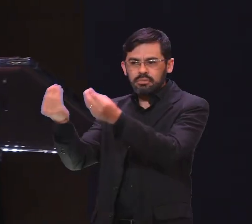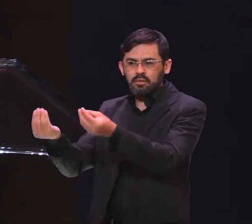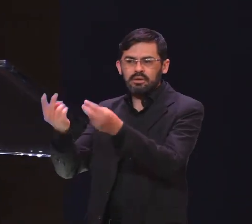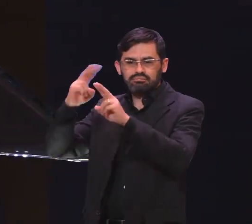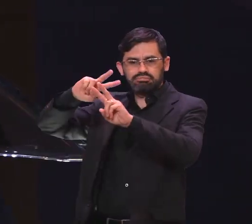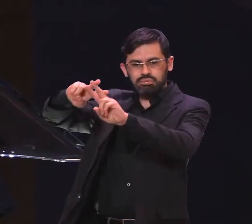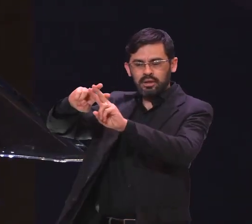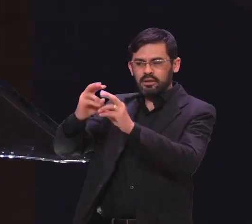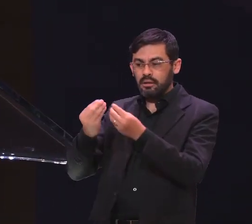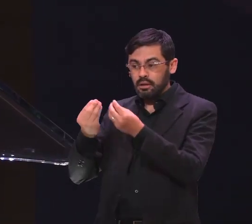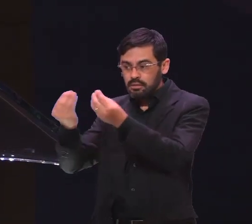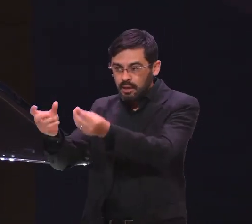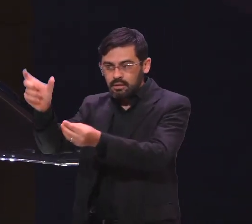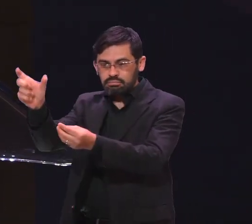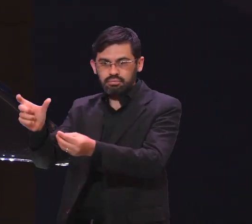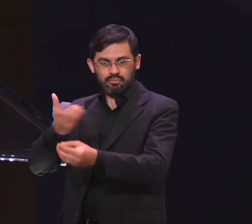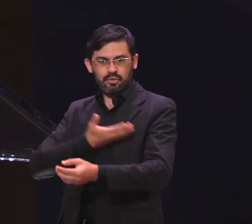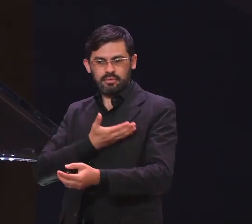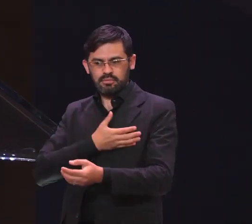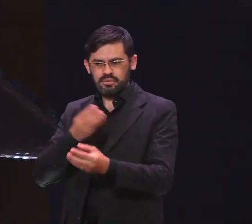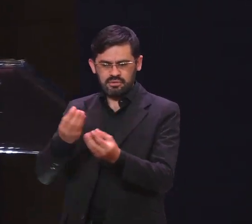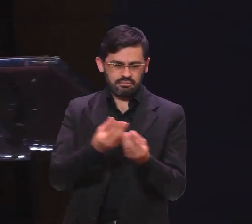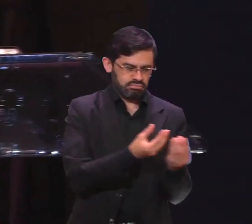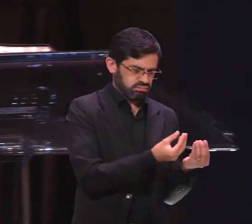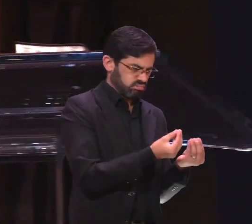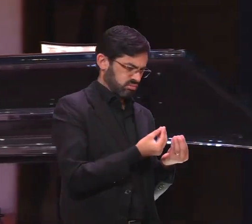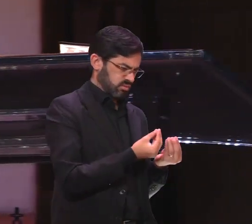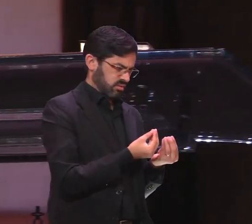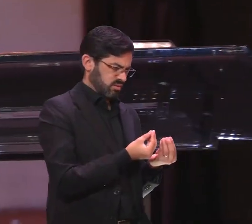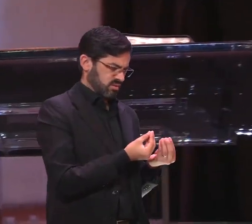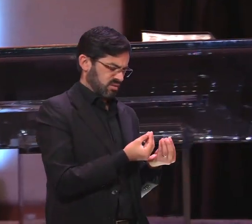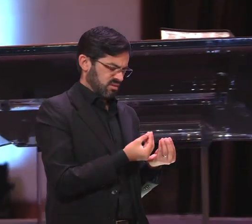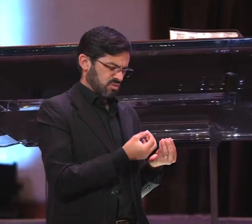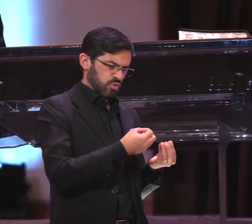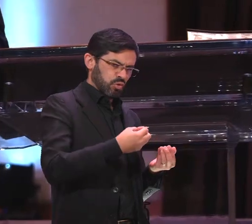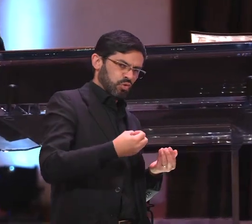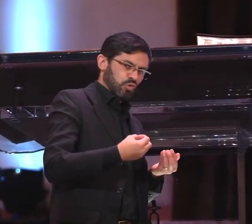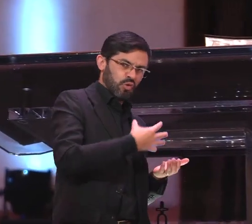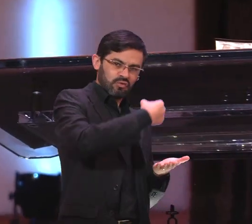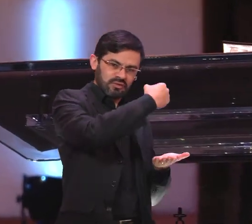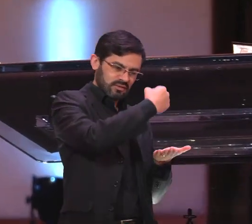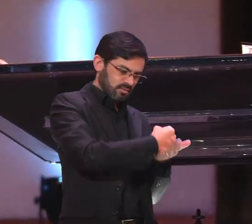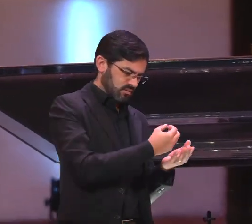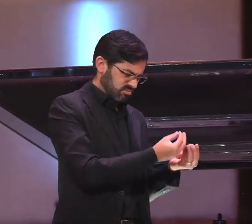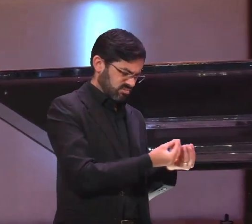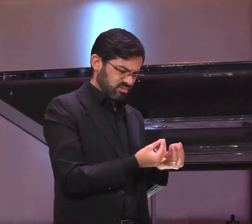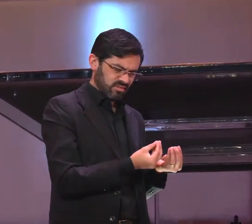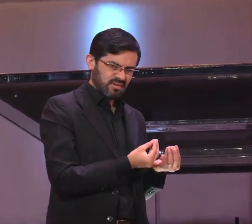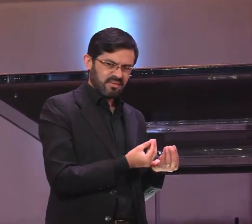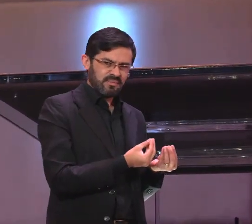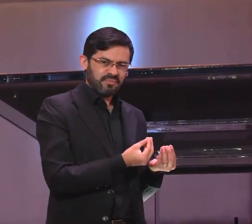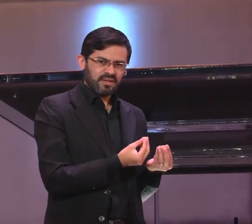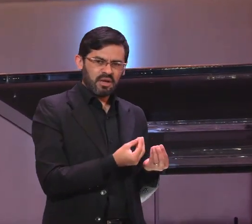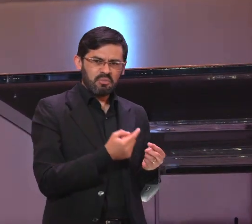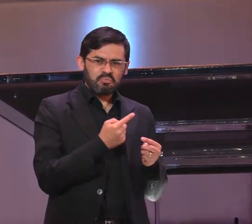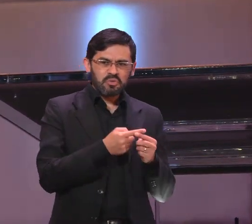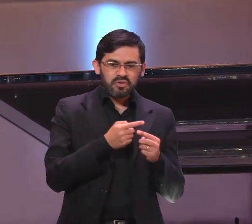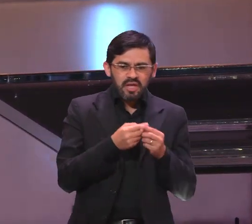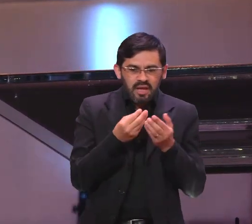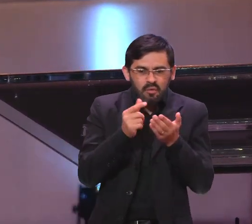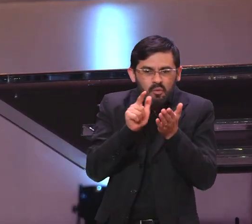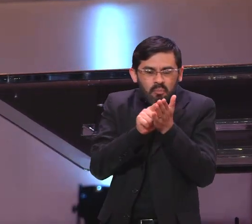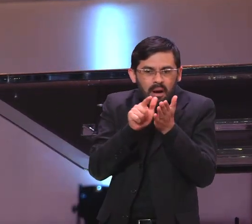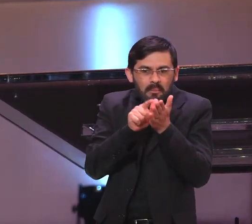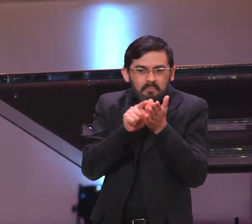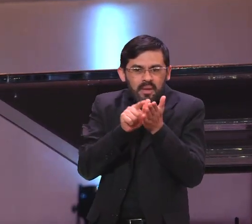entregaram o Novo Testamento. E ele disse para mim: Michel, eu peguei o Novo Testamento, porque a folha